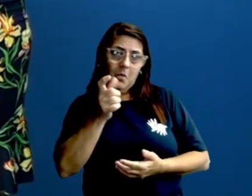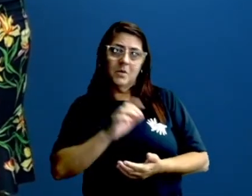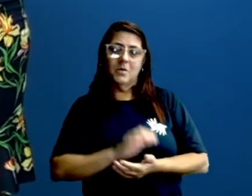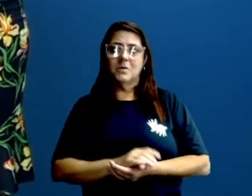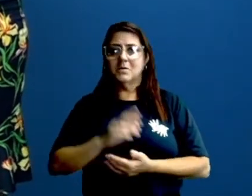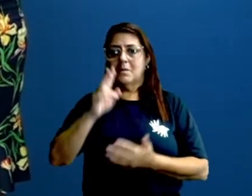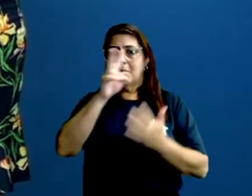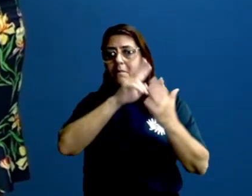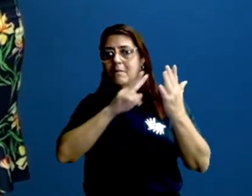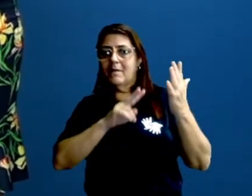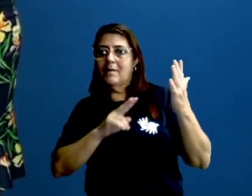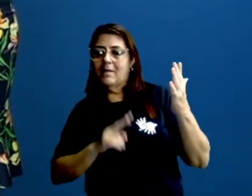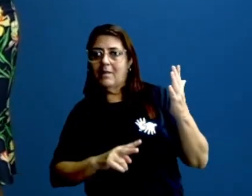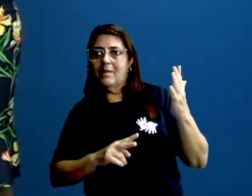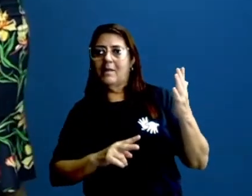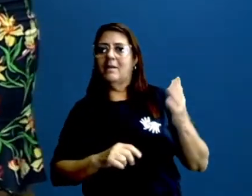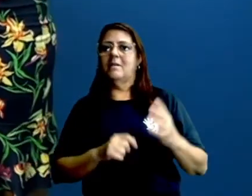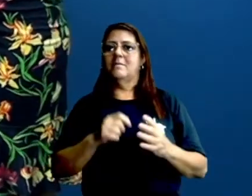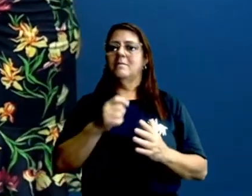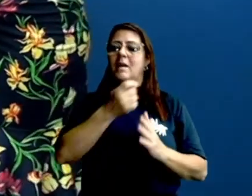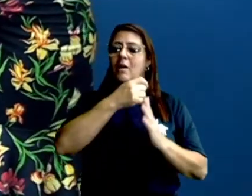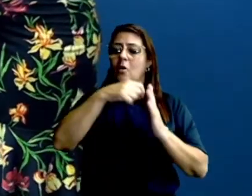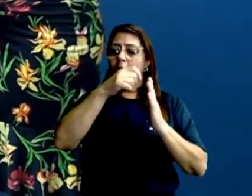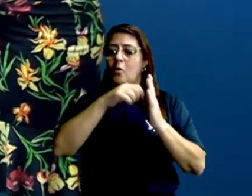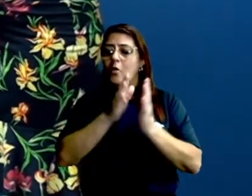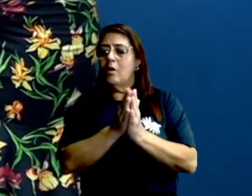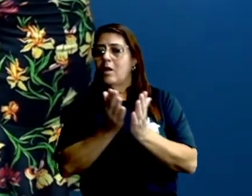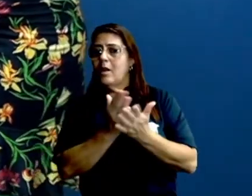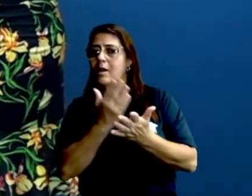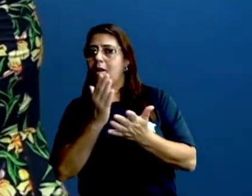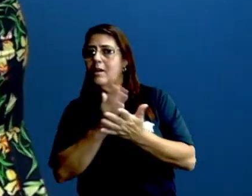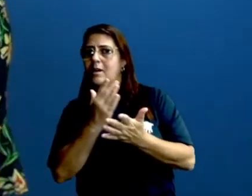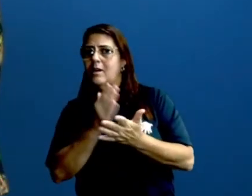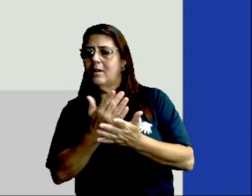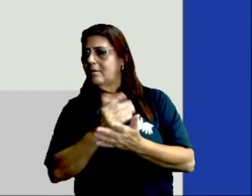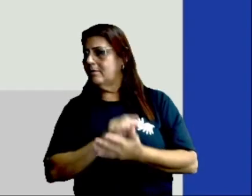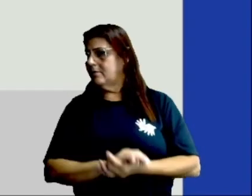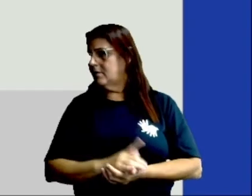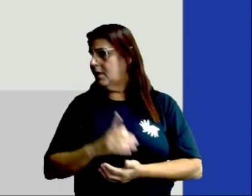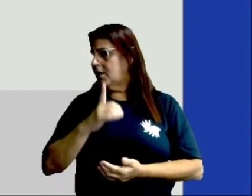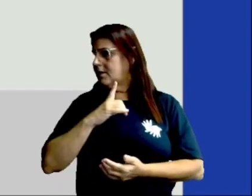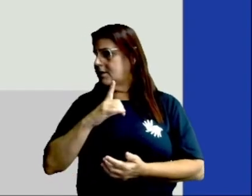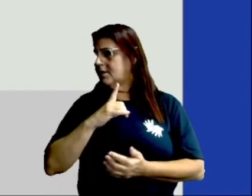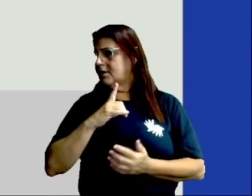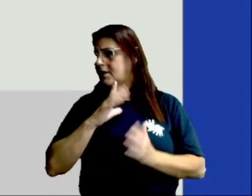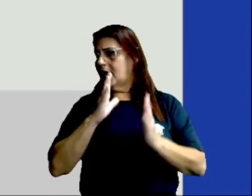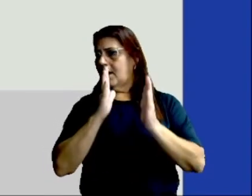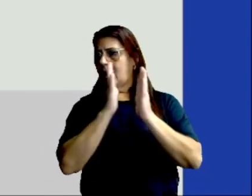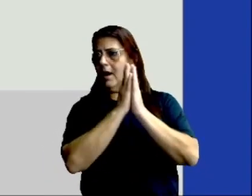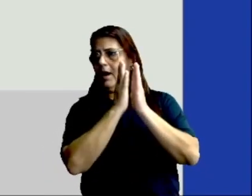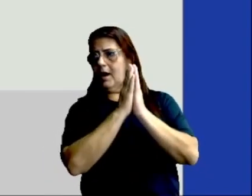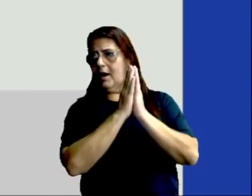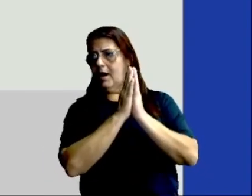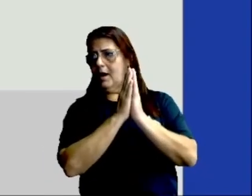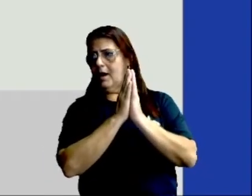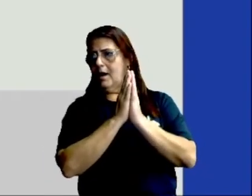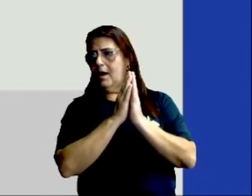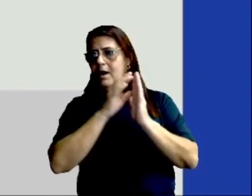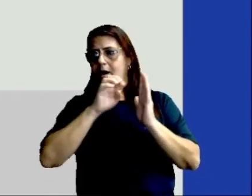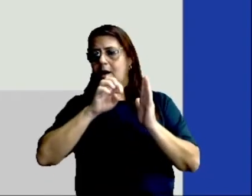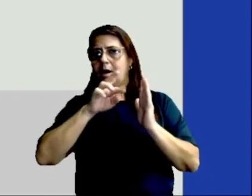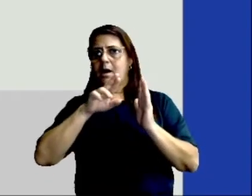para ler a obra na íntegra. E vocês podem encontrar, pronto, aqui a capa do livro, ó. Era Uma Vez, o